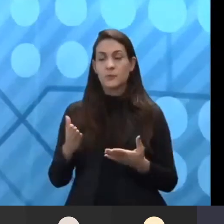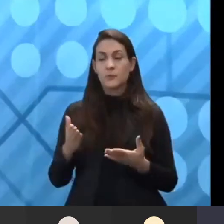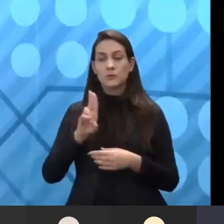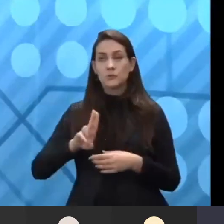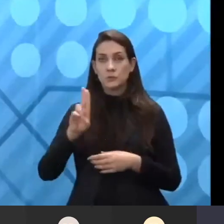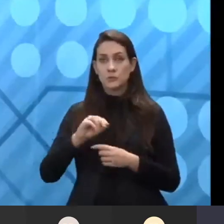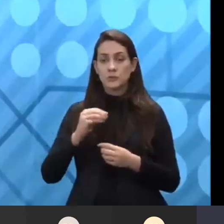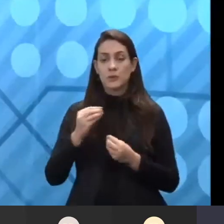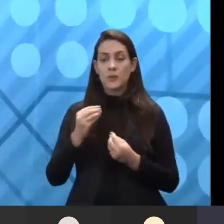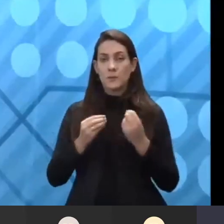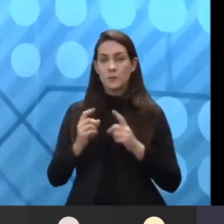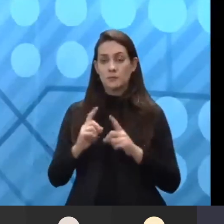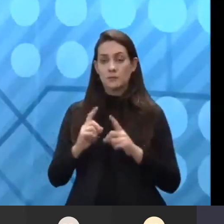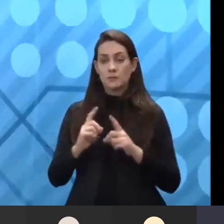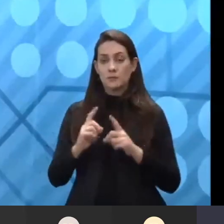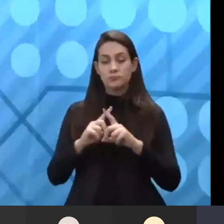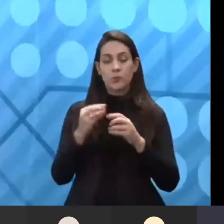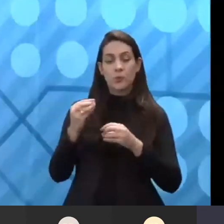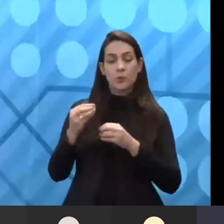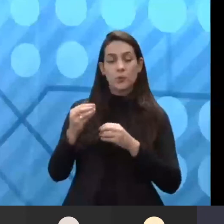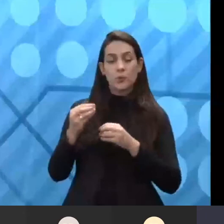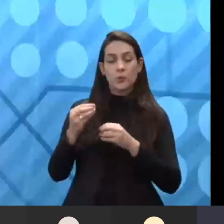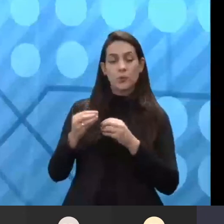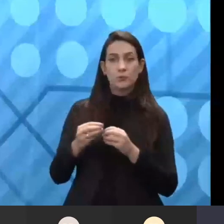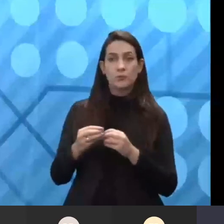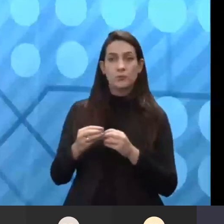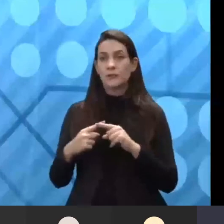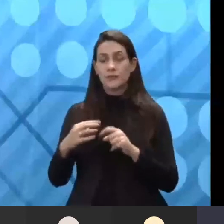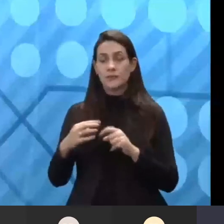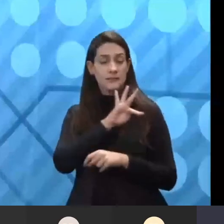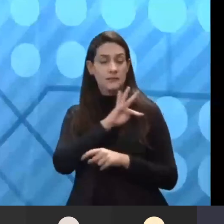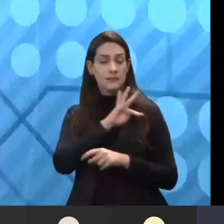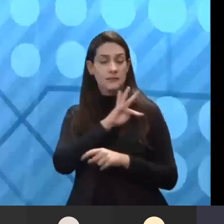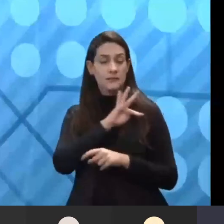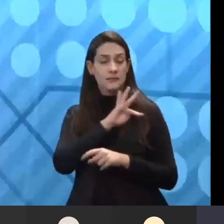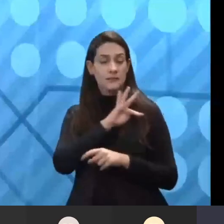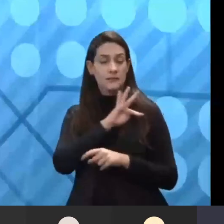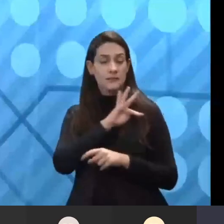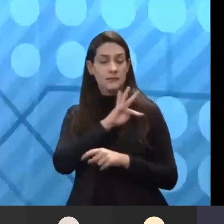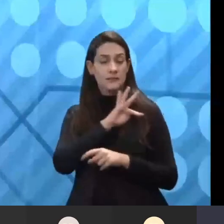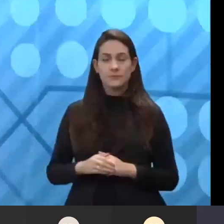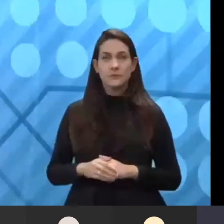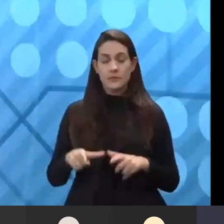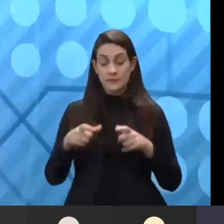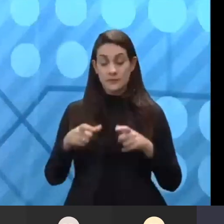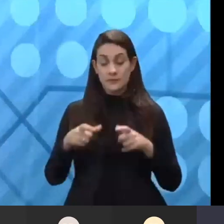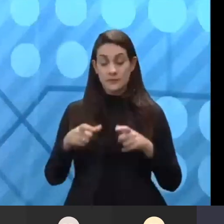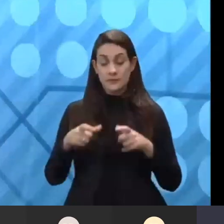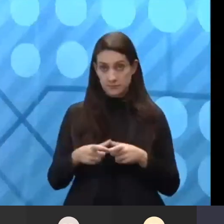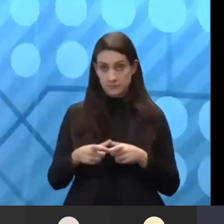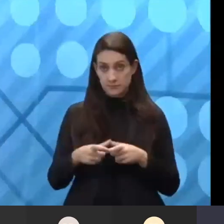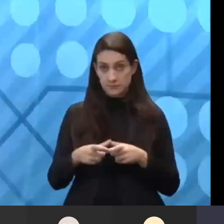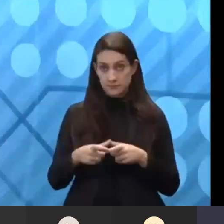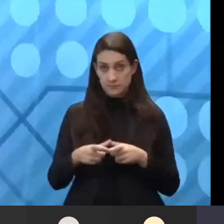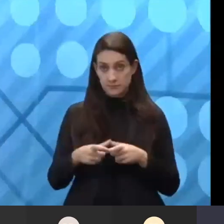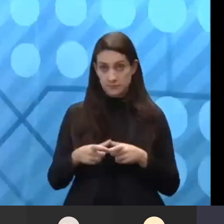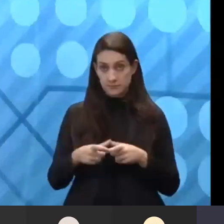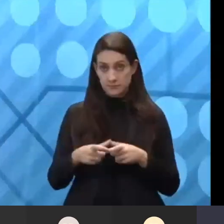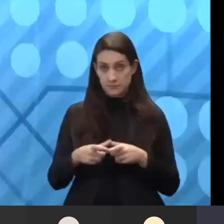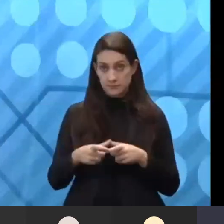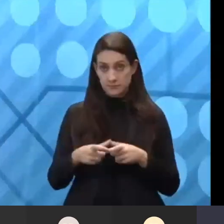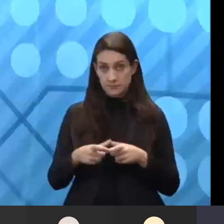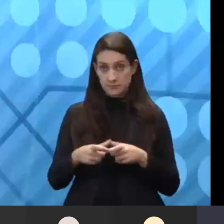micro-organismos. Por quê? Porque a técnica é a mesma. Na hora que você coloca o desinfetante no disco de papel, se ele difundir